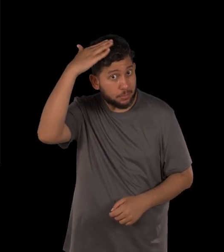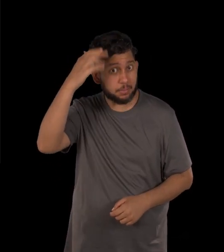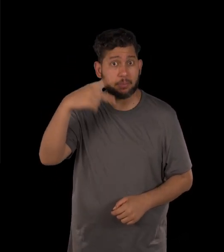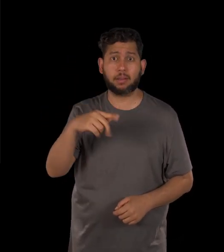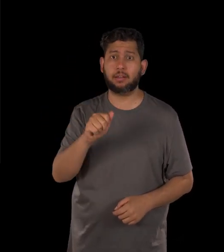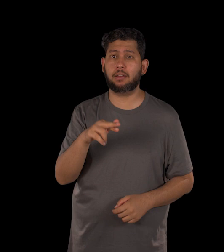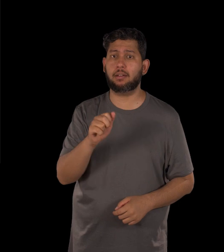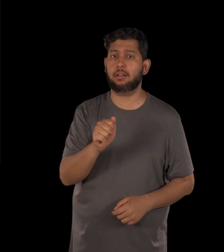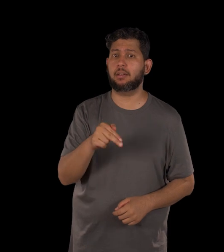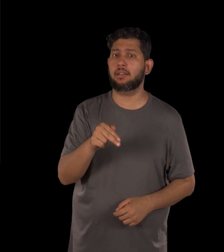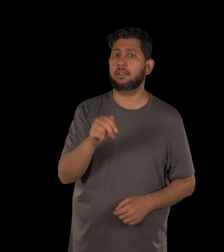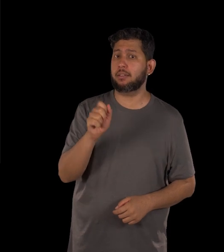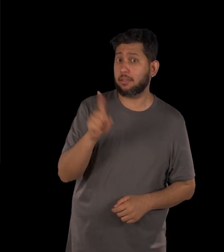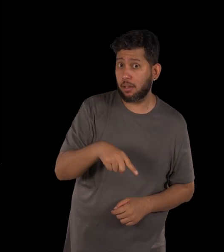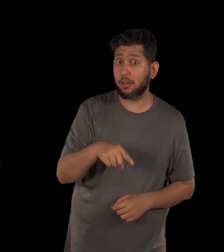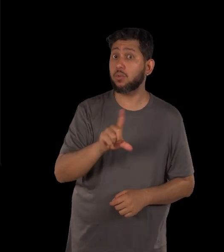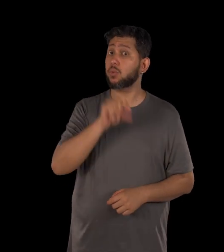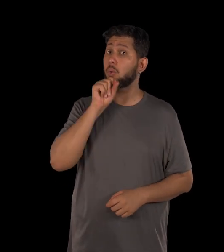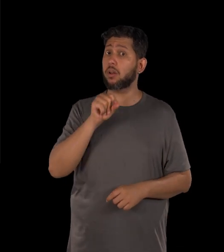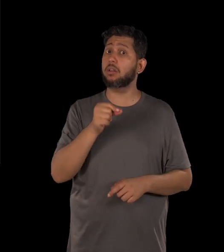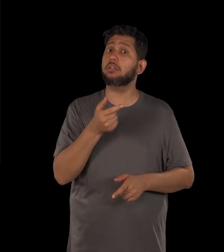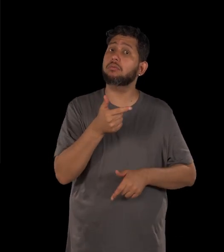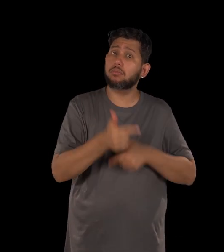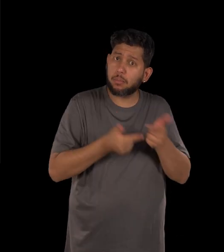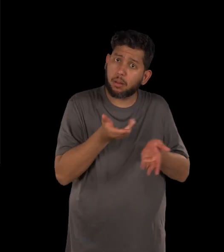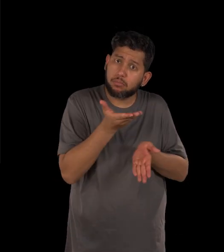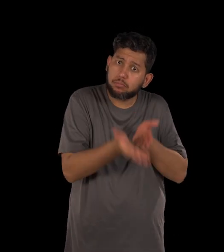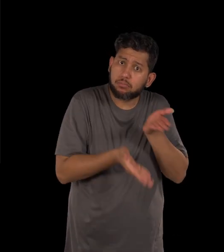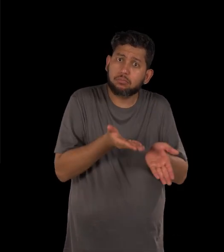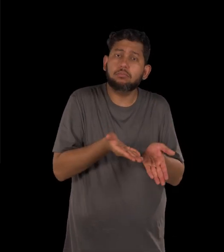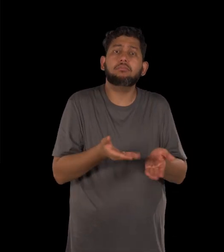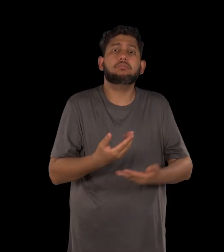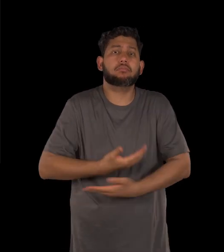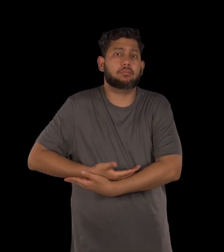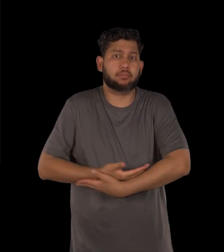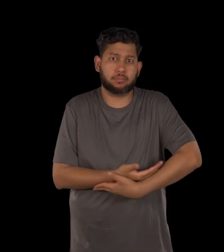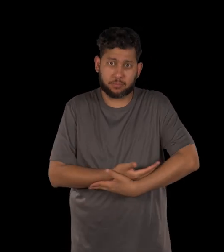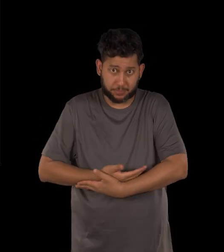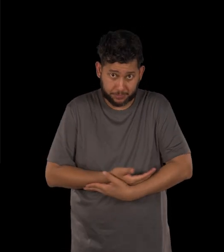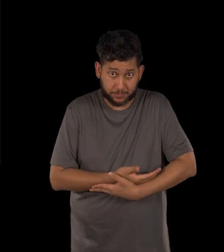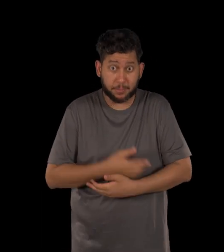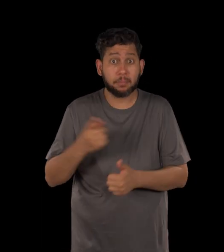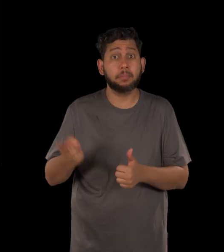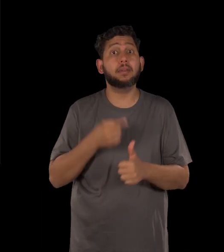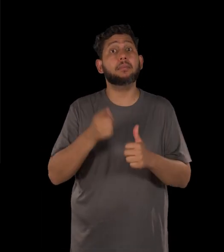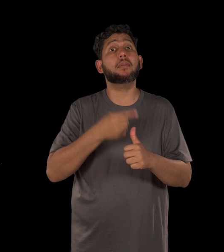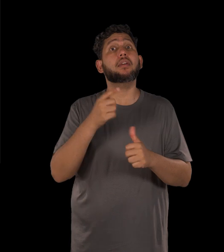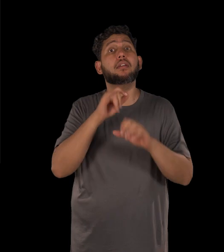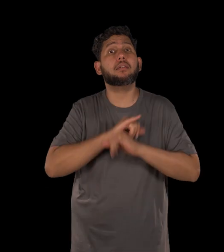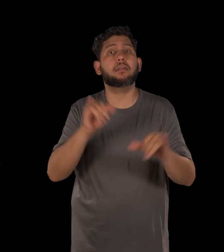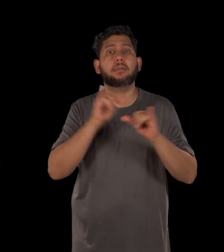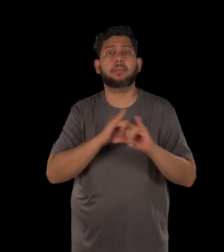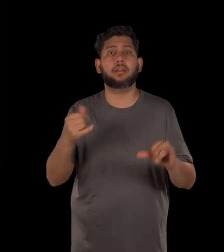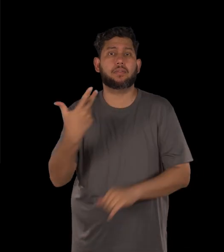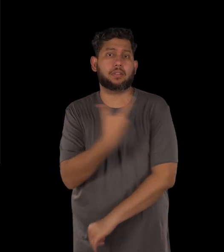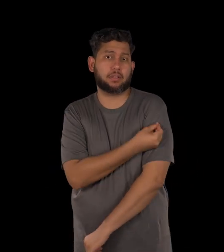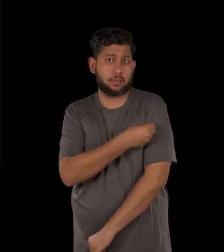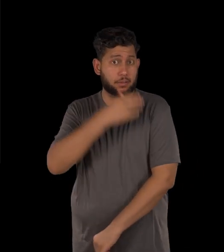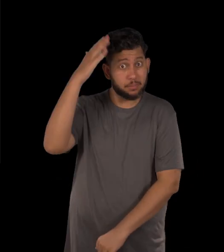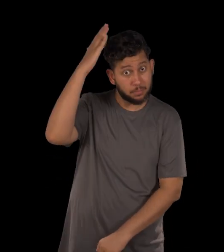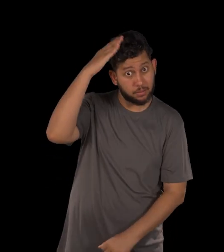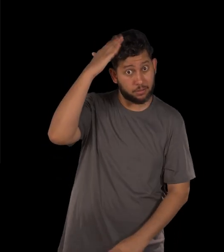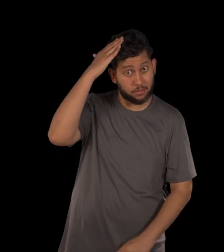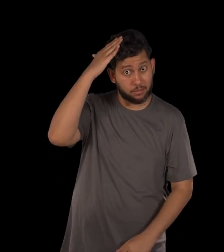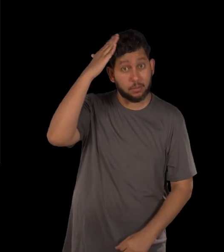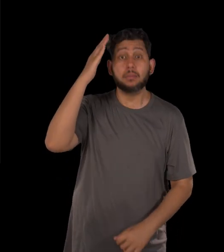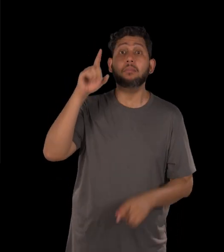pediatria. Em 1980, coordenou a primeira campanha de vacinação contra a poliomielite no estado do Paraná. Com o apoio